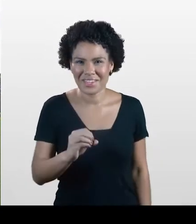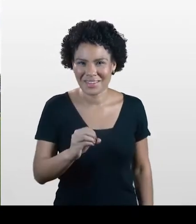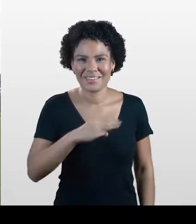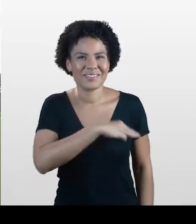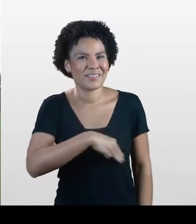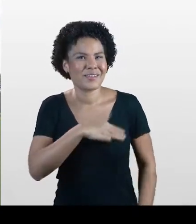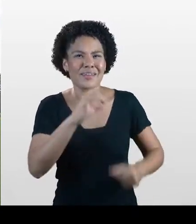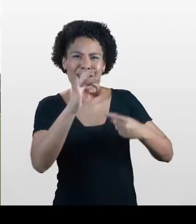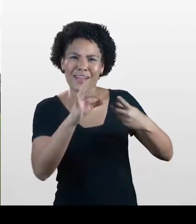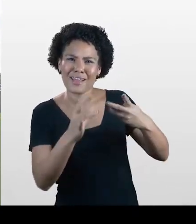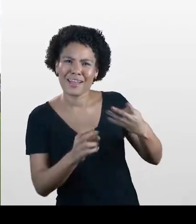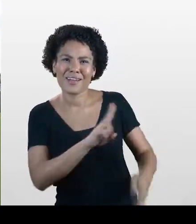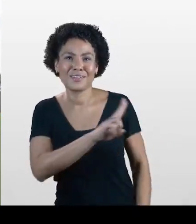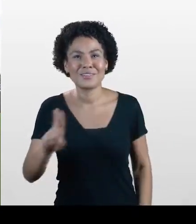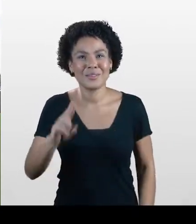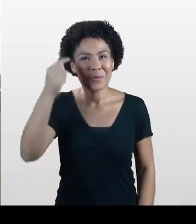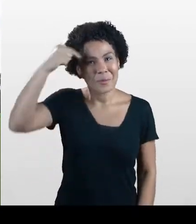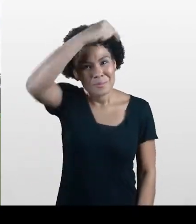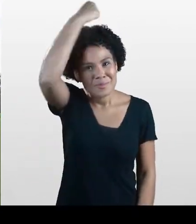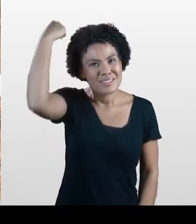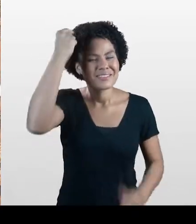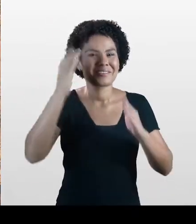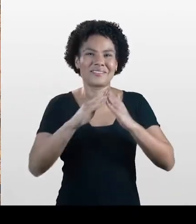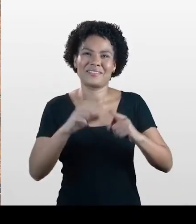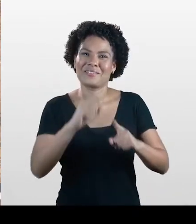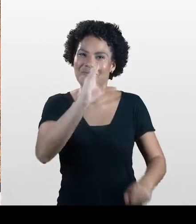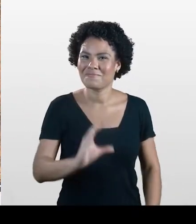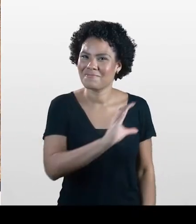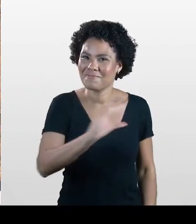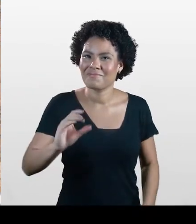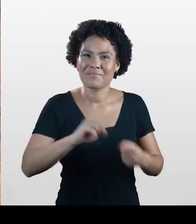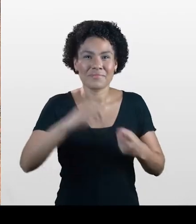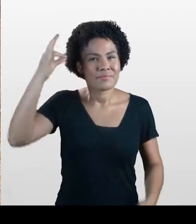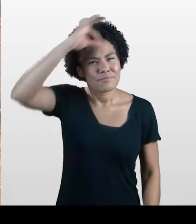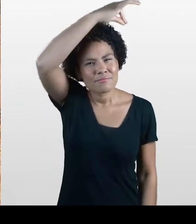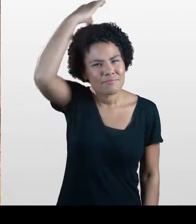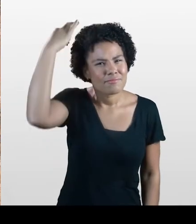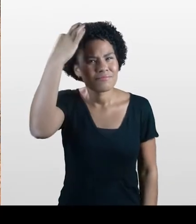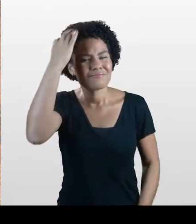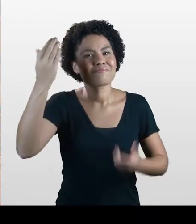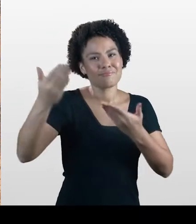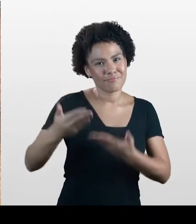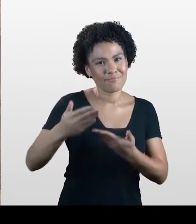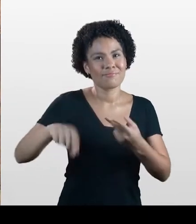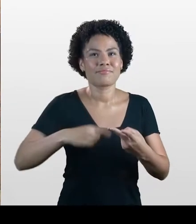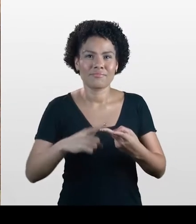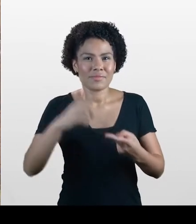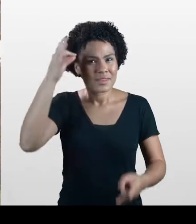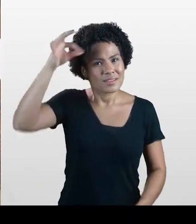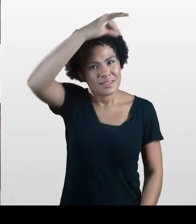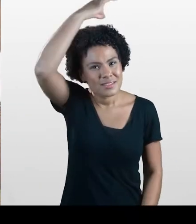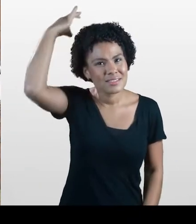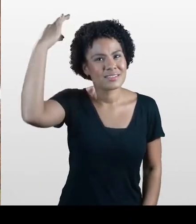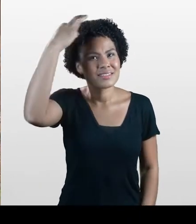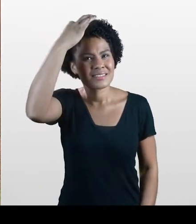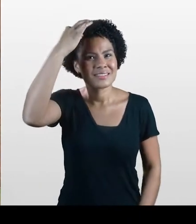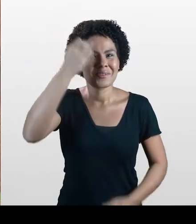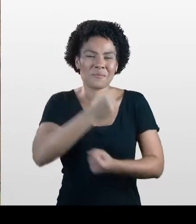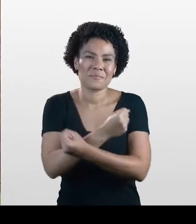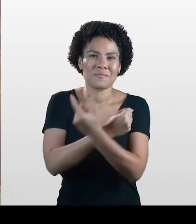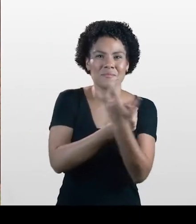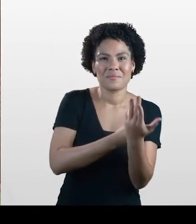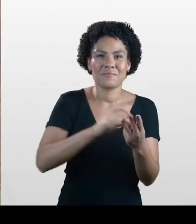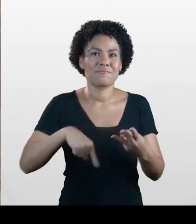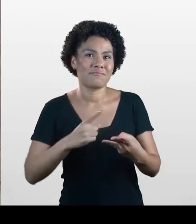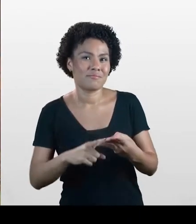uma levou o nome de algum santo da Igreja Católica, como São Francisco de Borja, São Luís Gonzaga, Santo